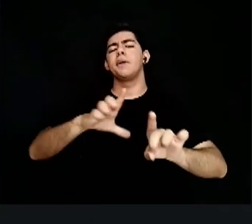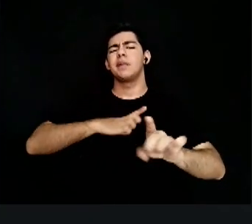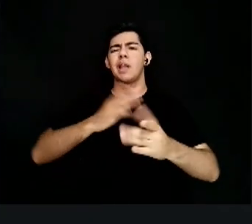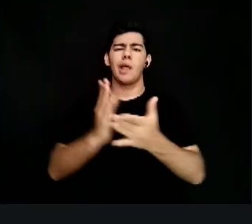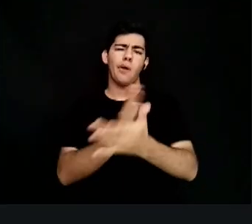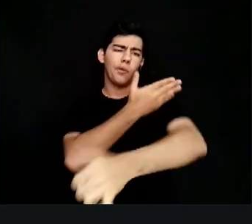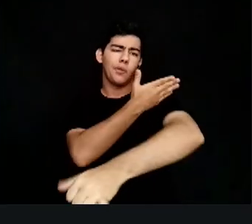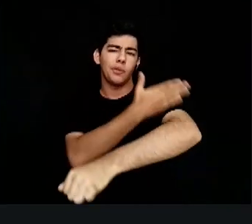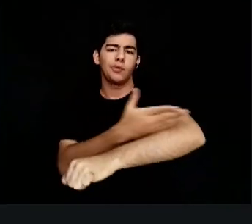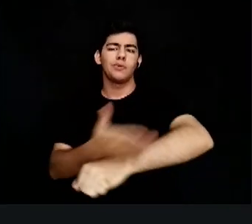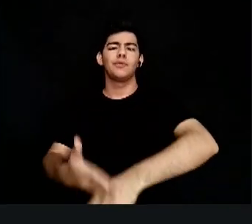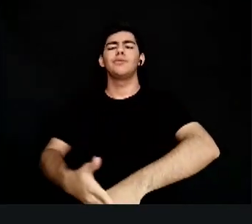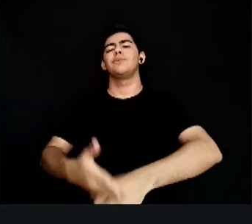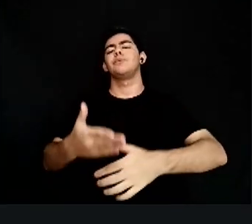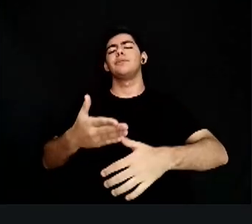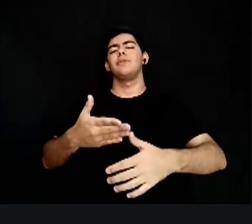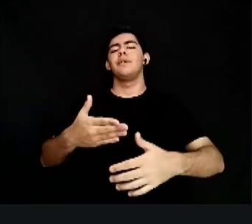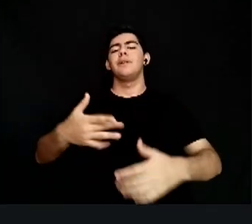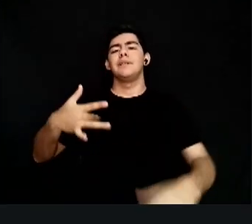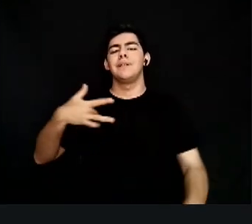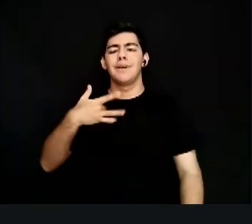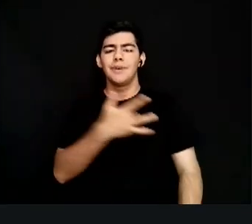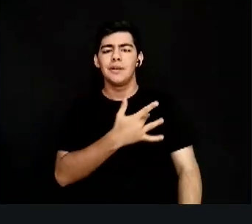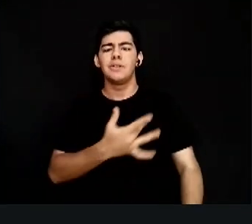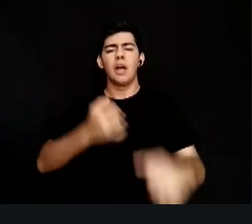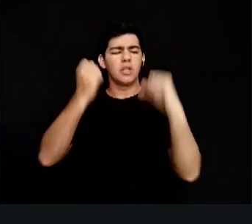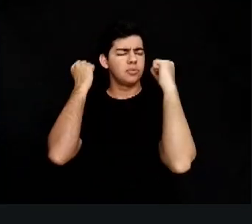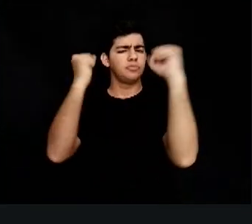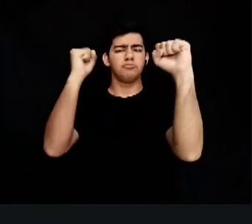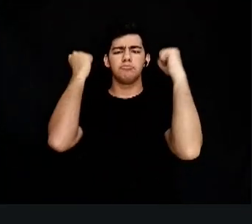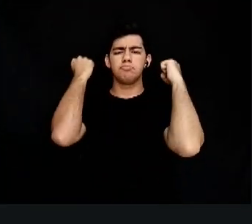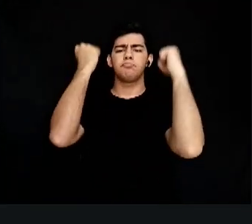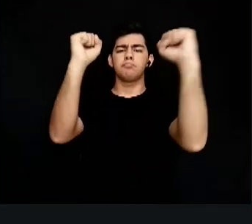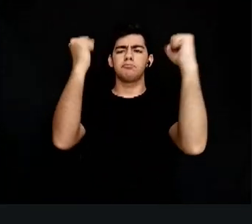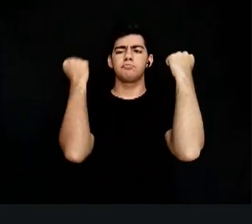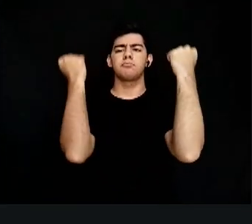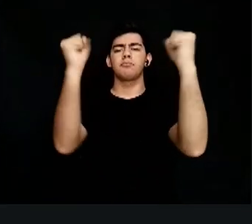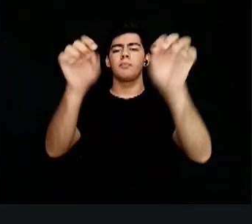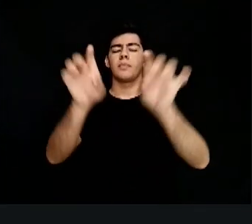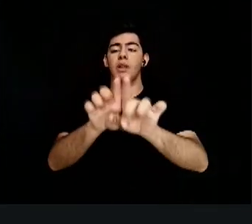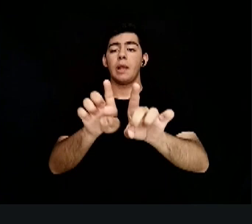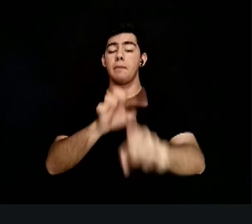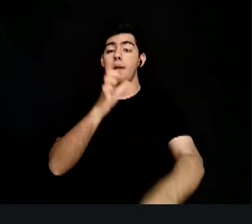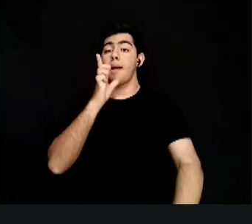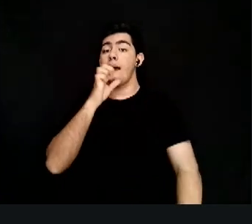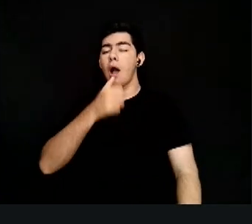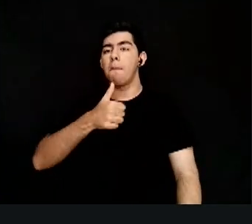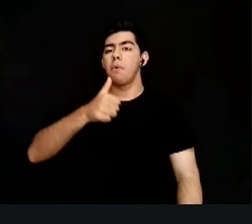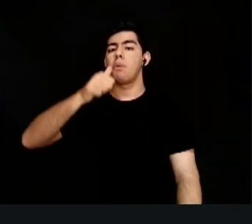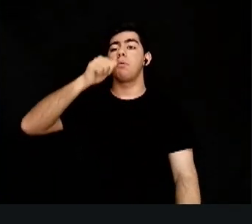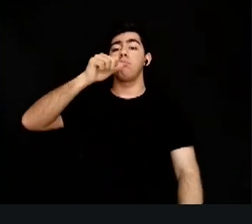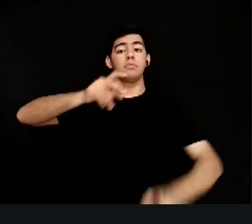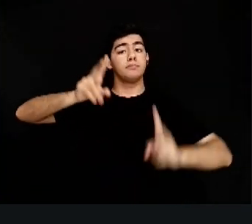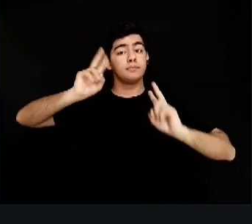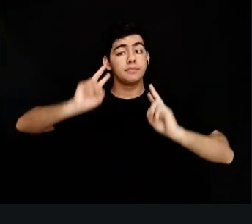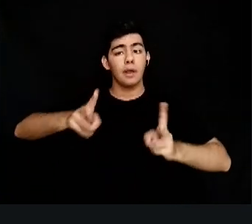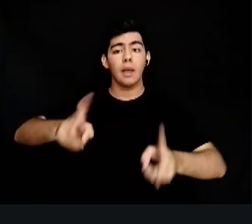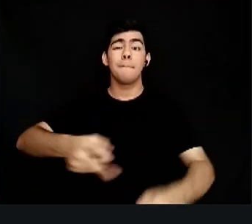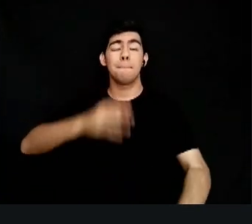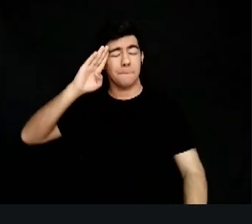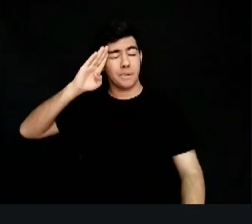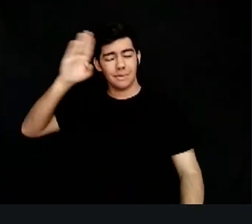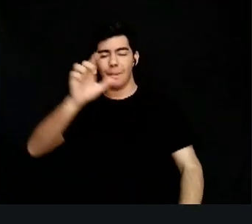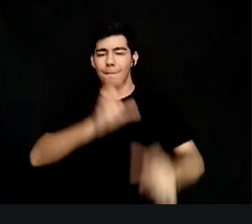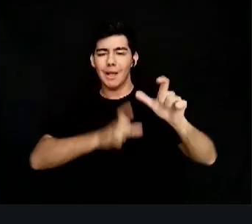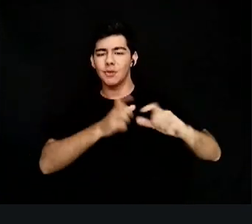manter hábitos saudáveis, né, alimentação adequada, atividade física, né, se hidratar bem, né,